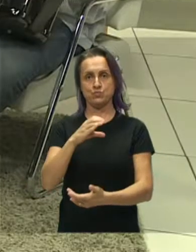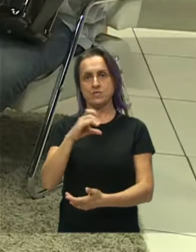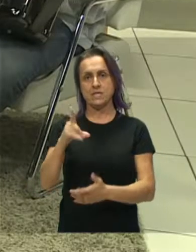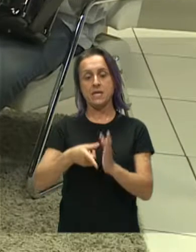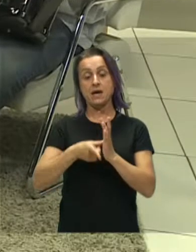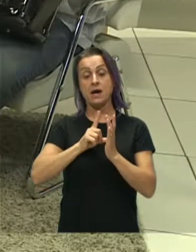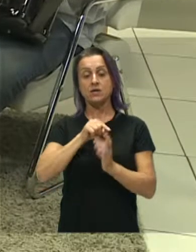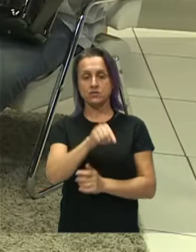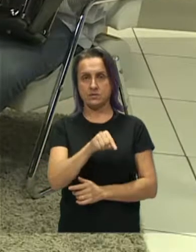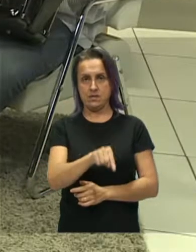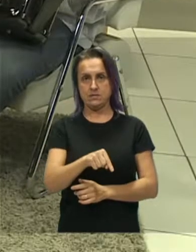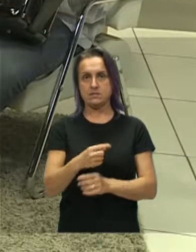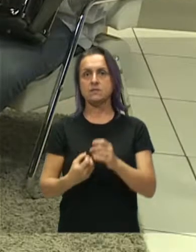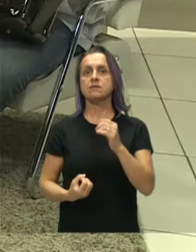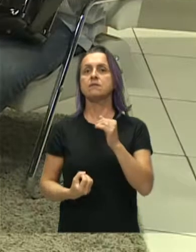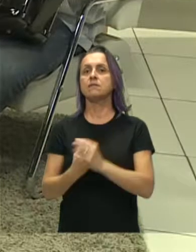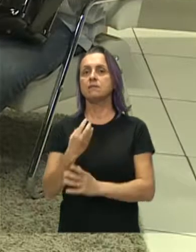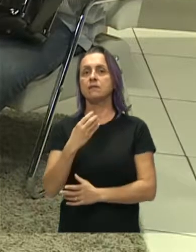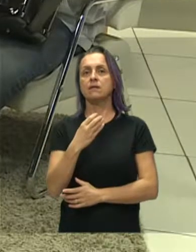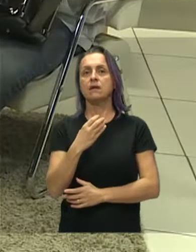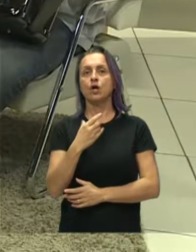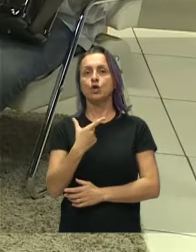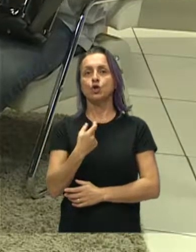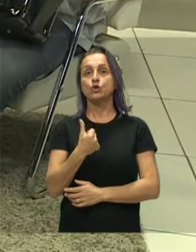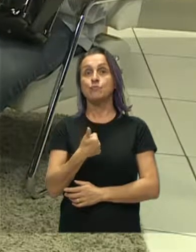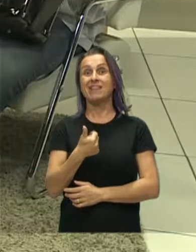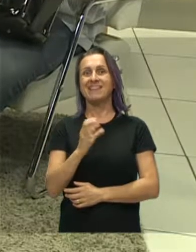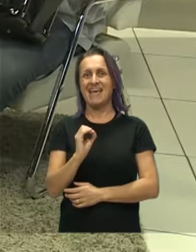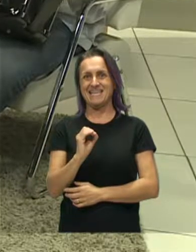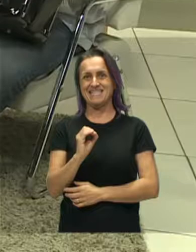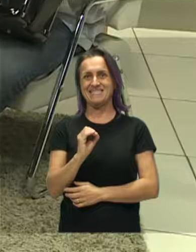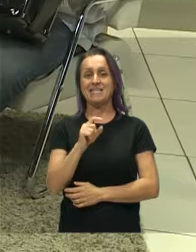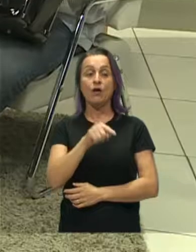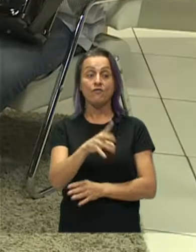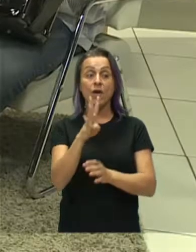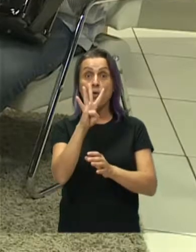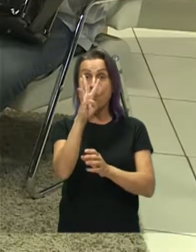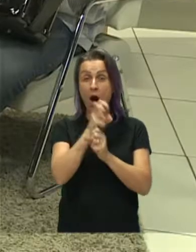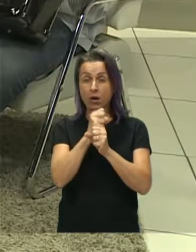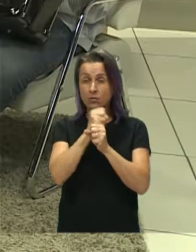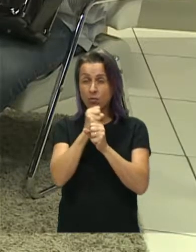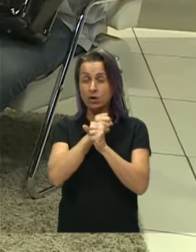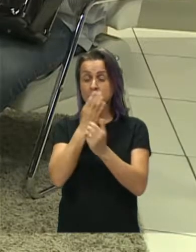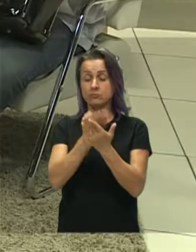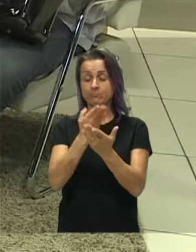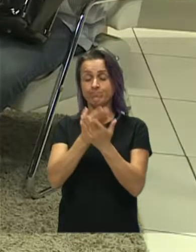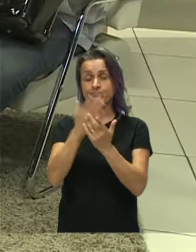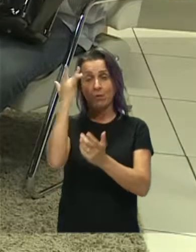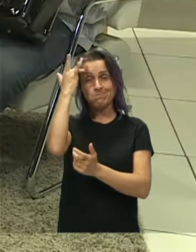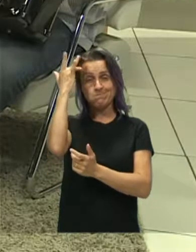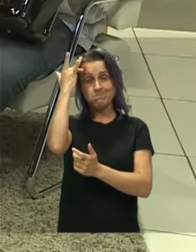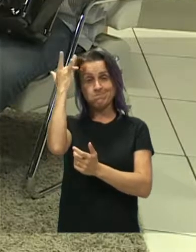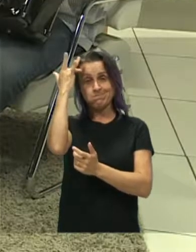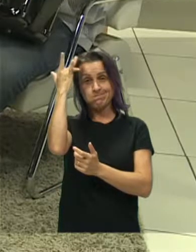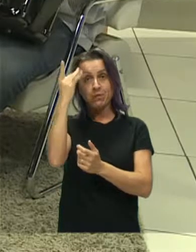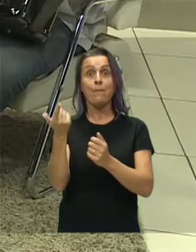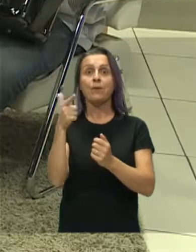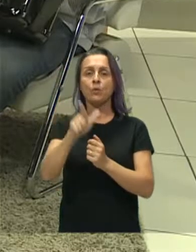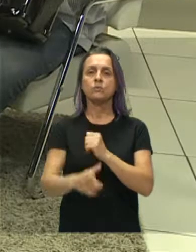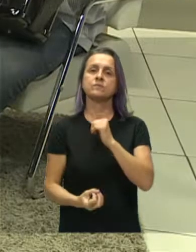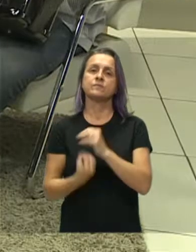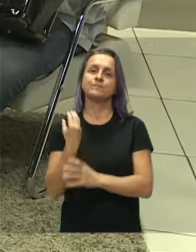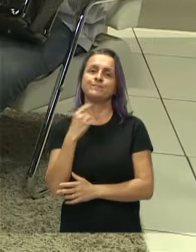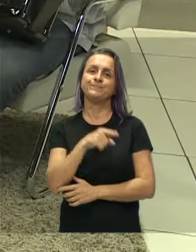em 2010. Então eu fiquei 4 anos amadurecendo para fazer esse CD. O que é muito importante para os músicos, diga-se de